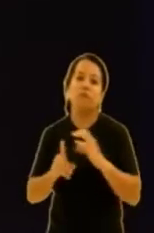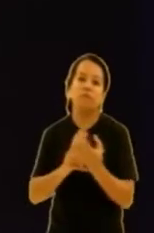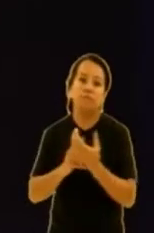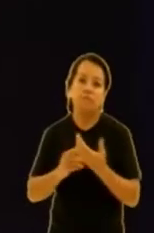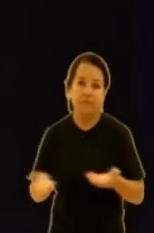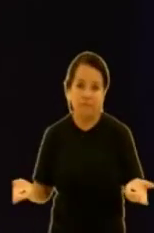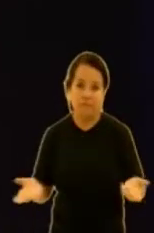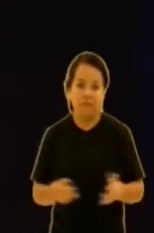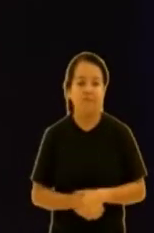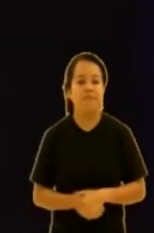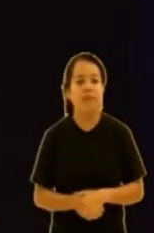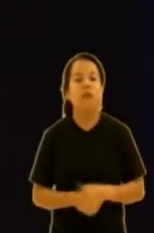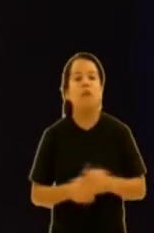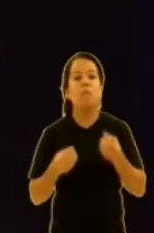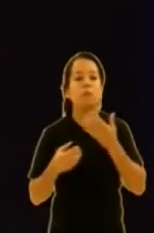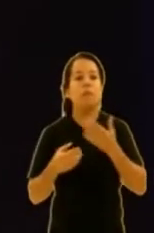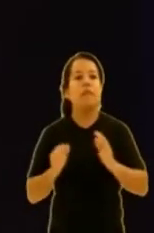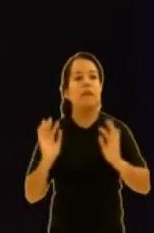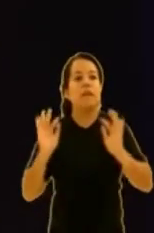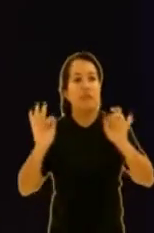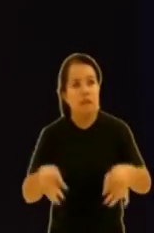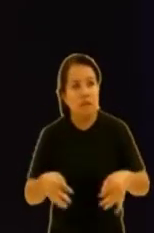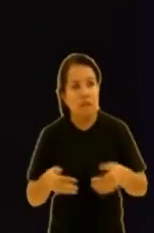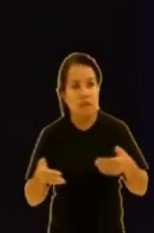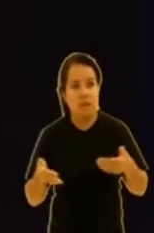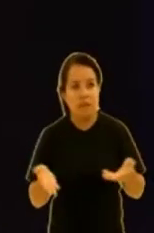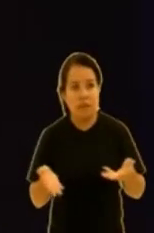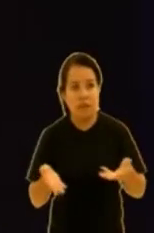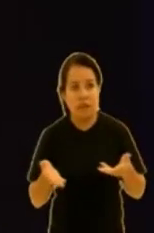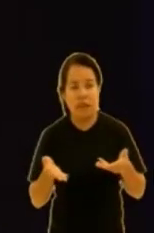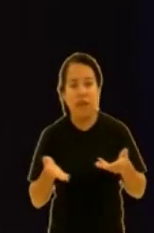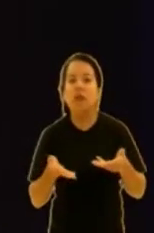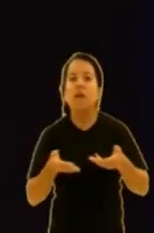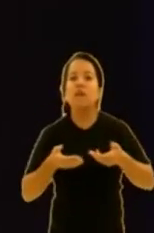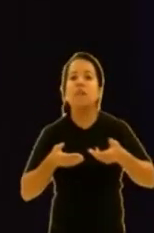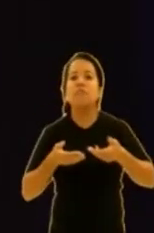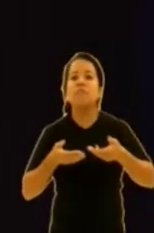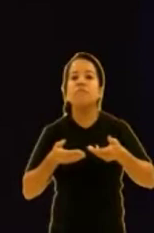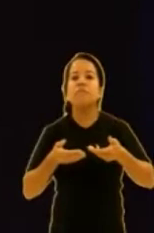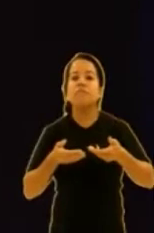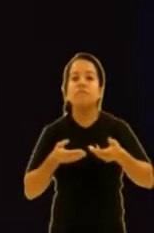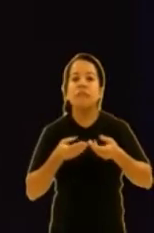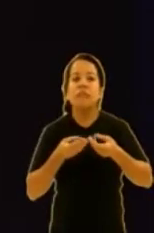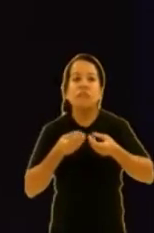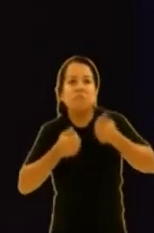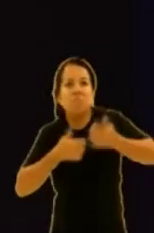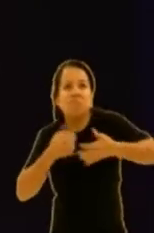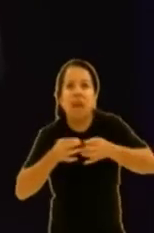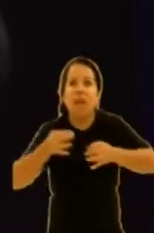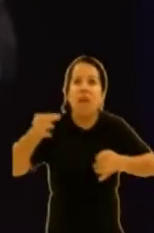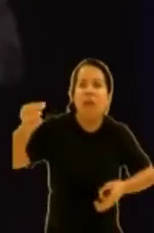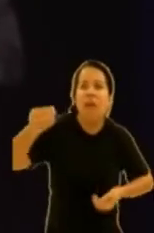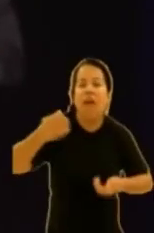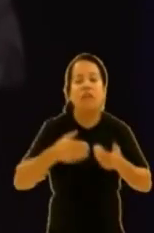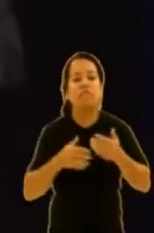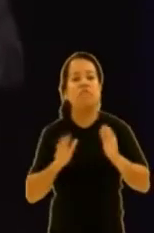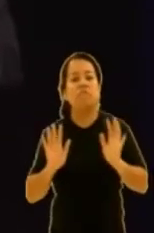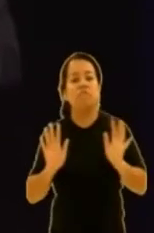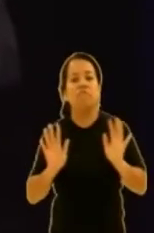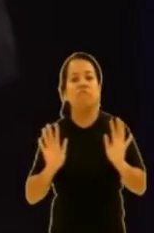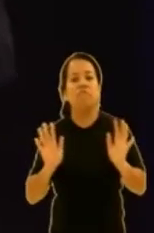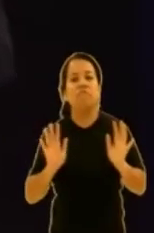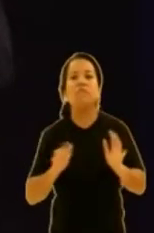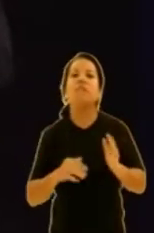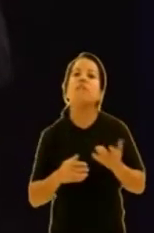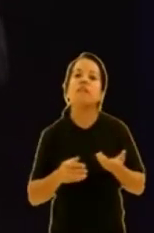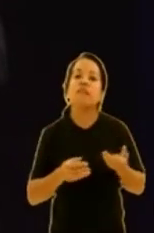Eu queria, para encerrar, sem entrar em detalhes, nós trouxemos, como todos